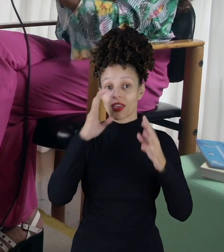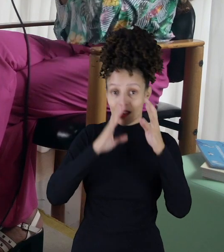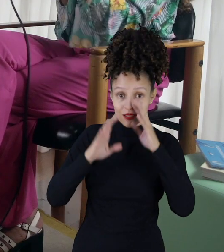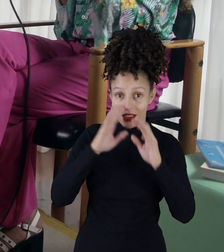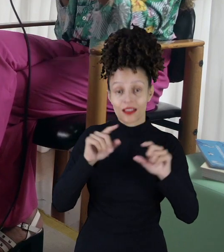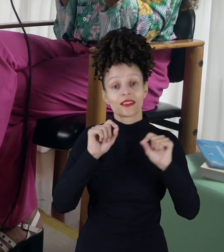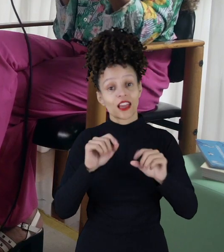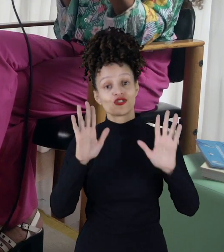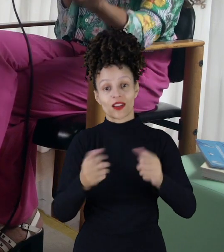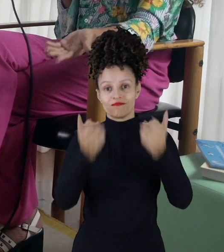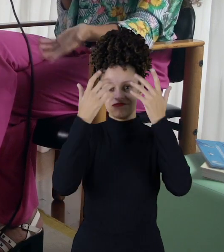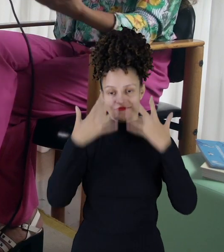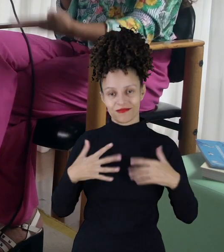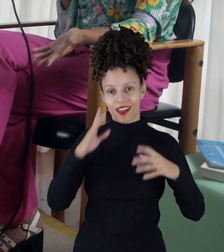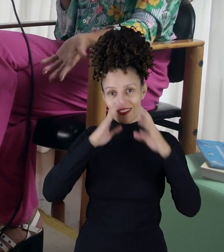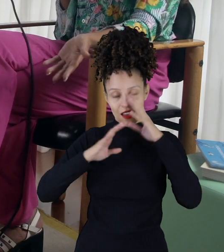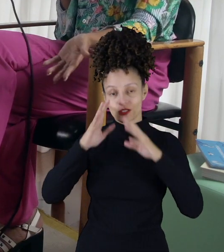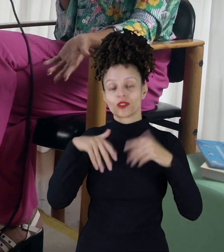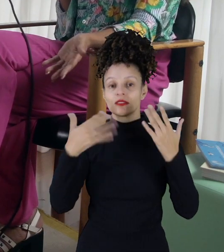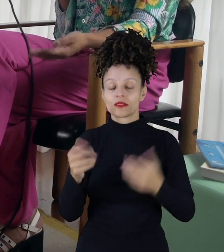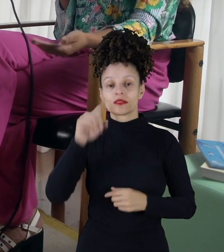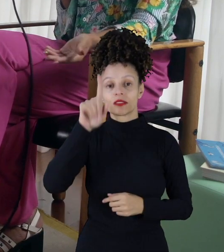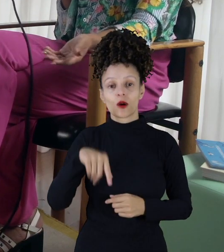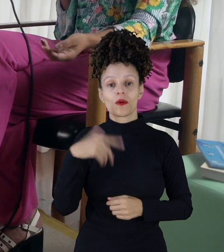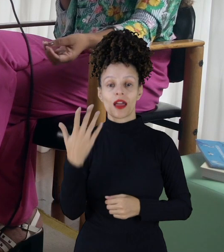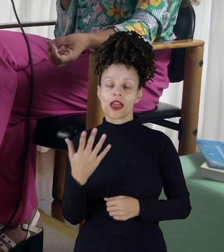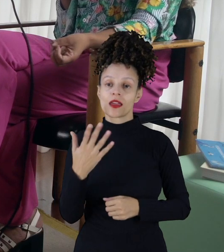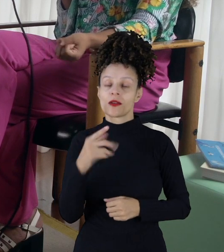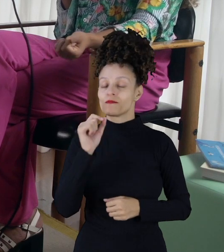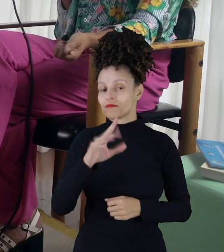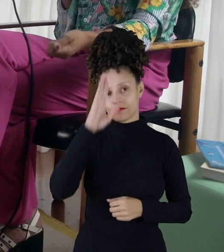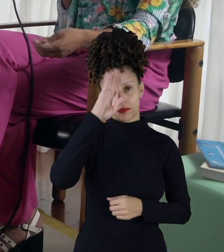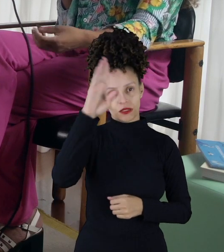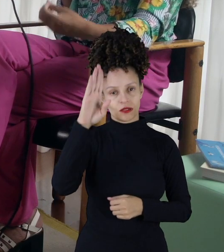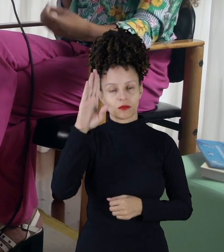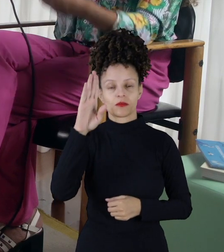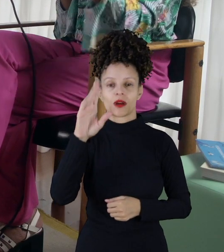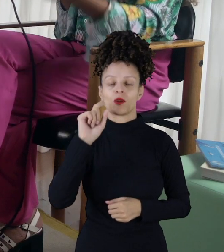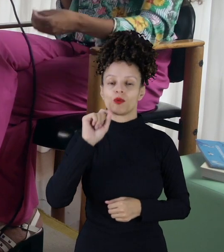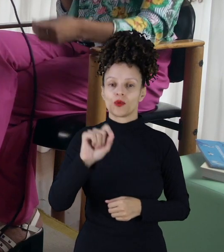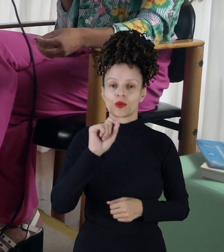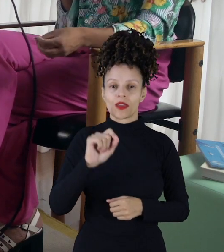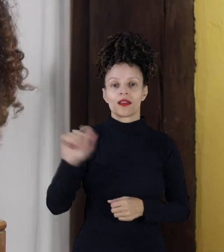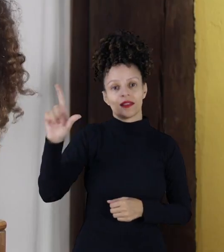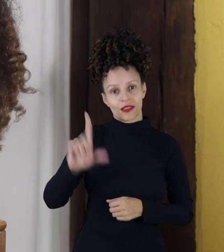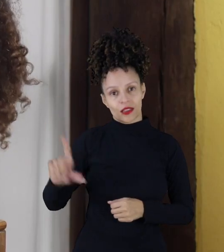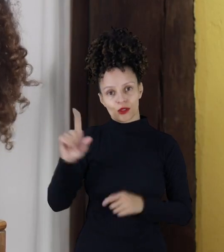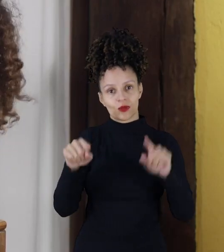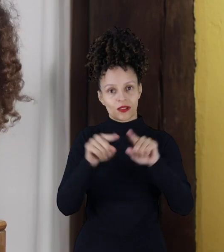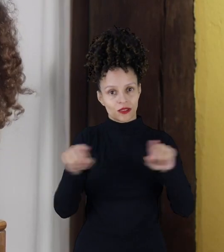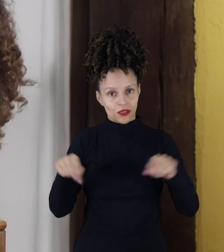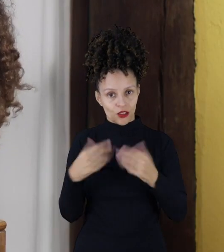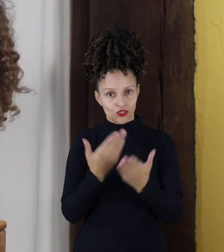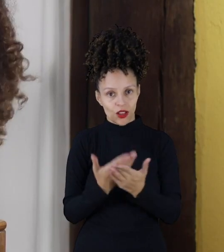falaram, só é possível encantar aquele que está encantado. Então, esse é um ponto principal